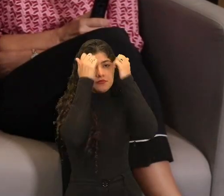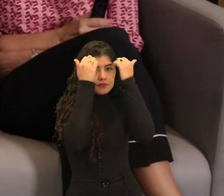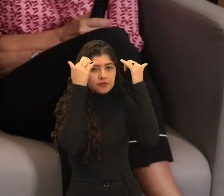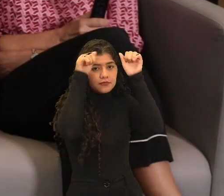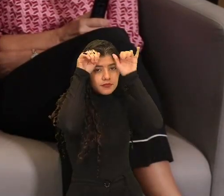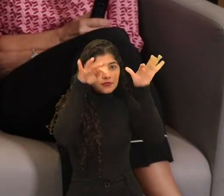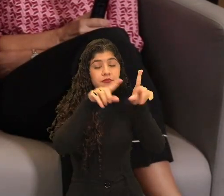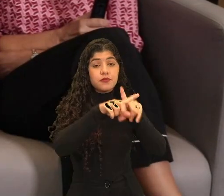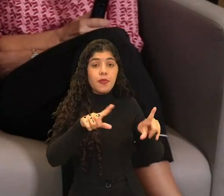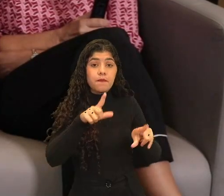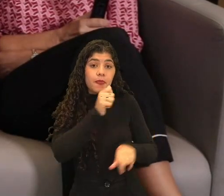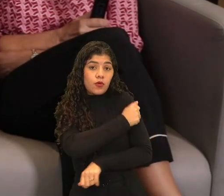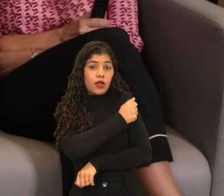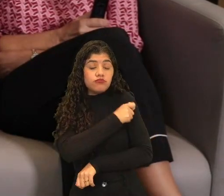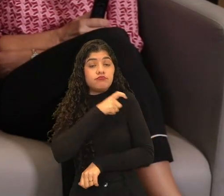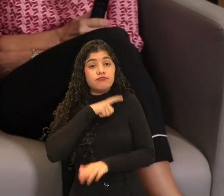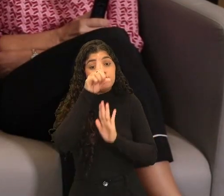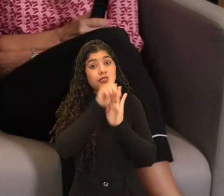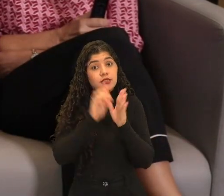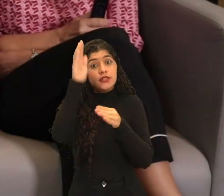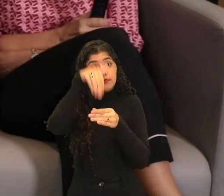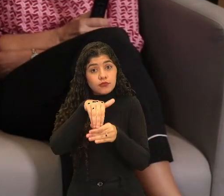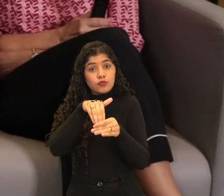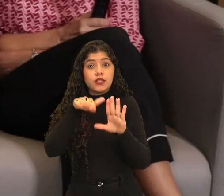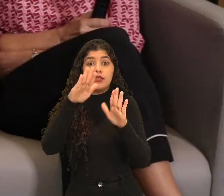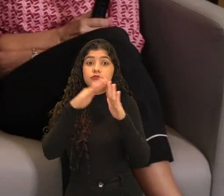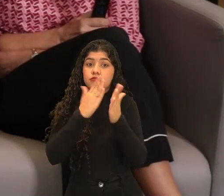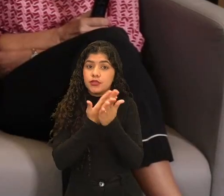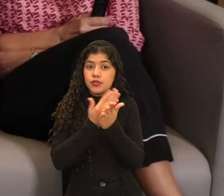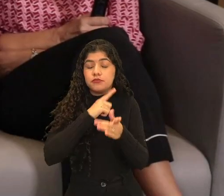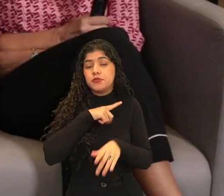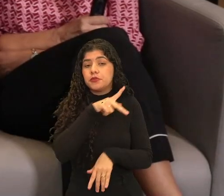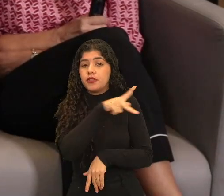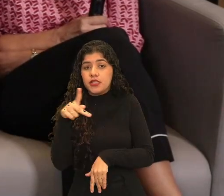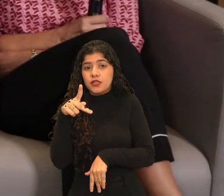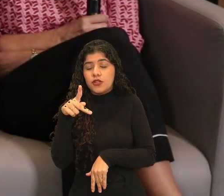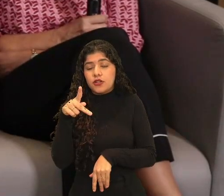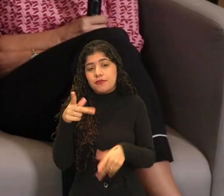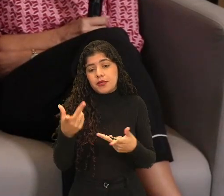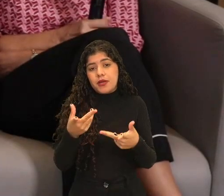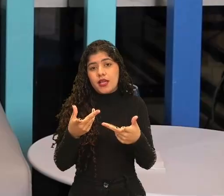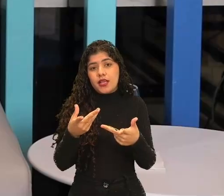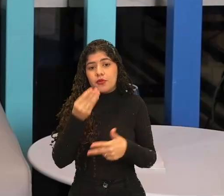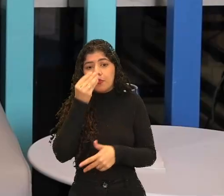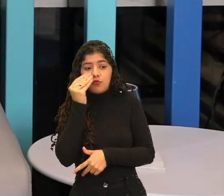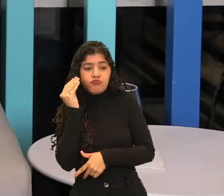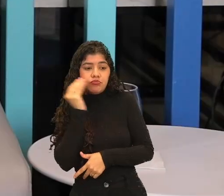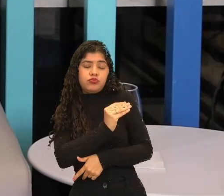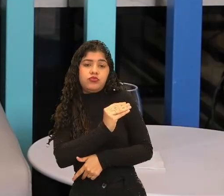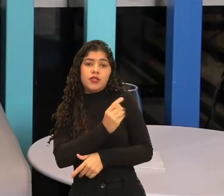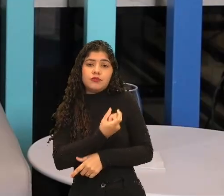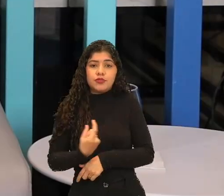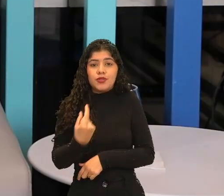Mas o aluno ele tem direito de estar na escola. E muitas vezes eu vejo que esse professor ele se sente abandonado também, ele se sente sozinho,